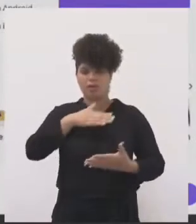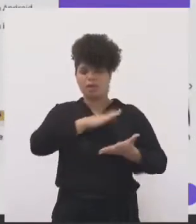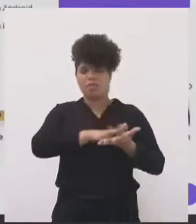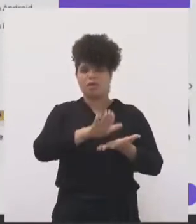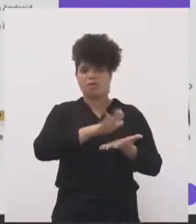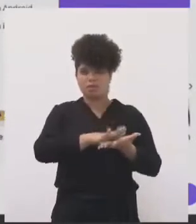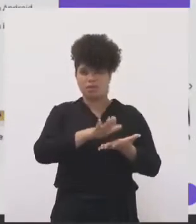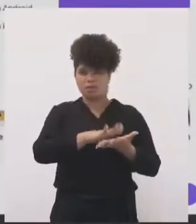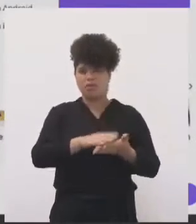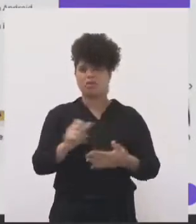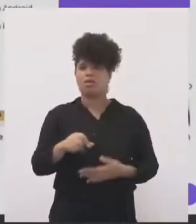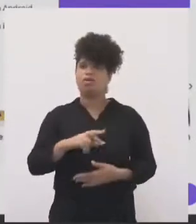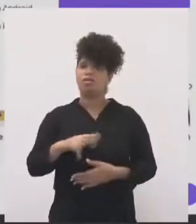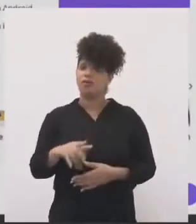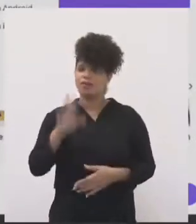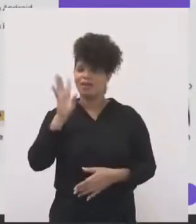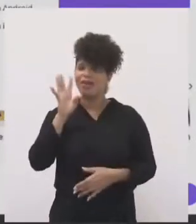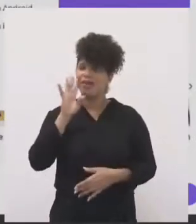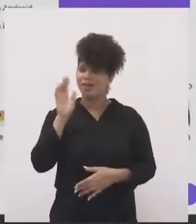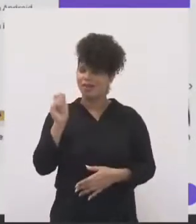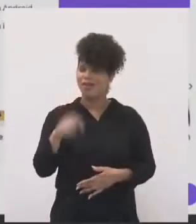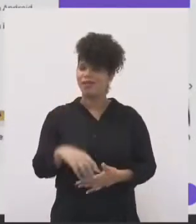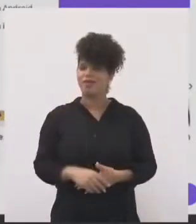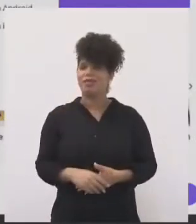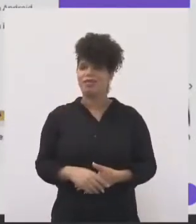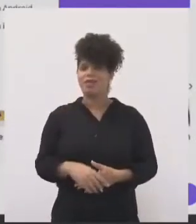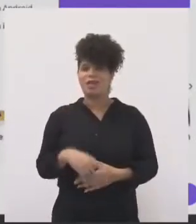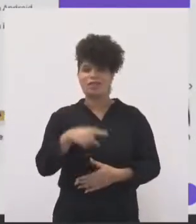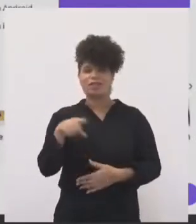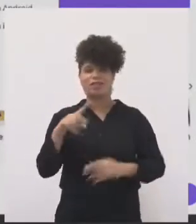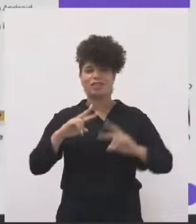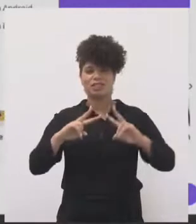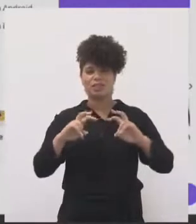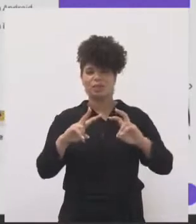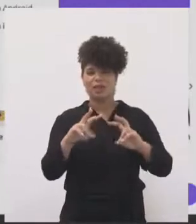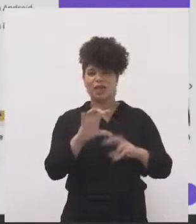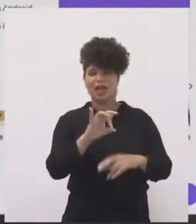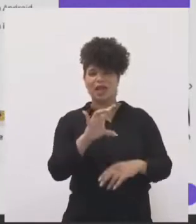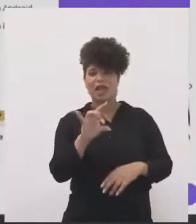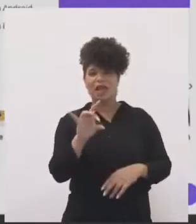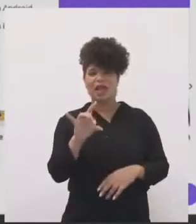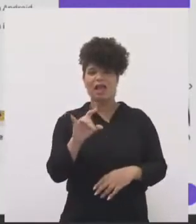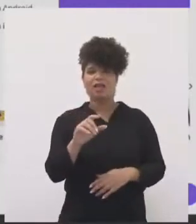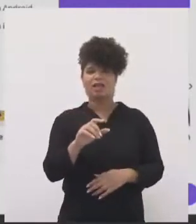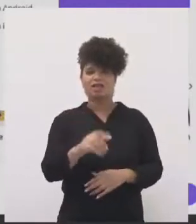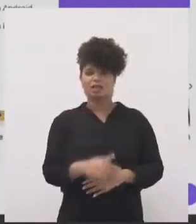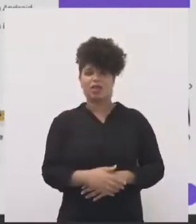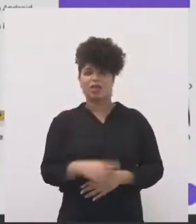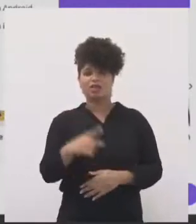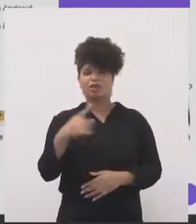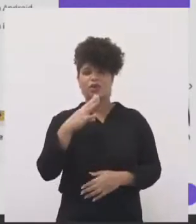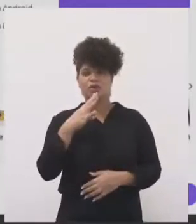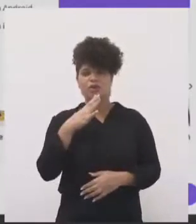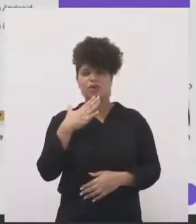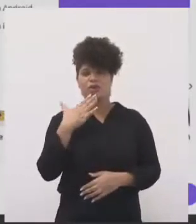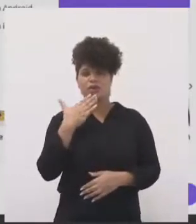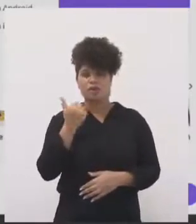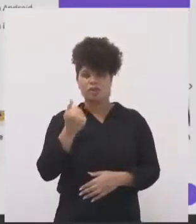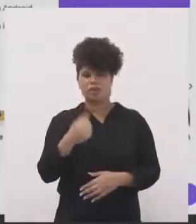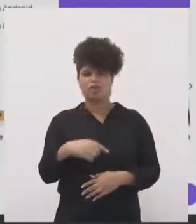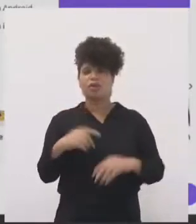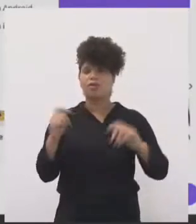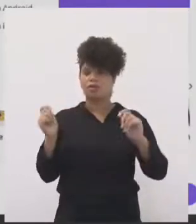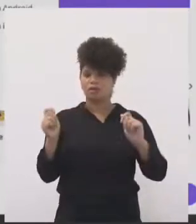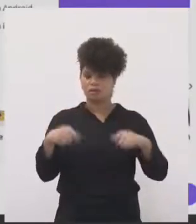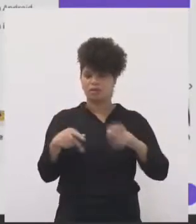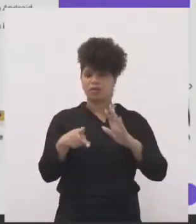tem muita coisa legal, tá? Eu recomendo que vocês explorem depois cada aba dessas para vocês conhecerem um pouquinho mais da